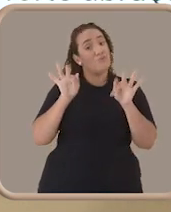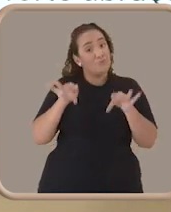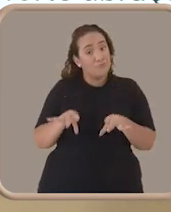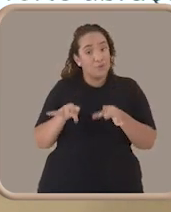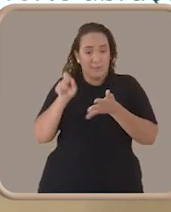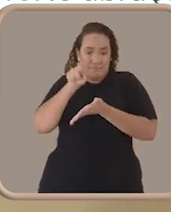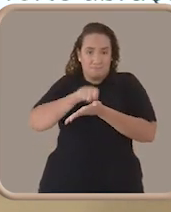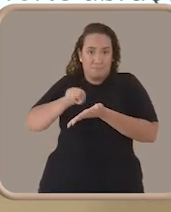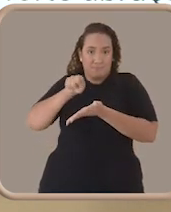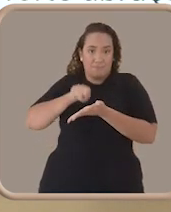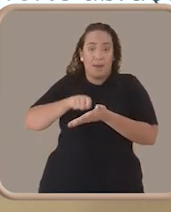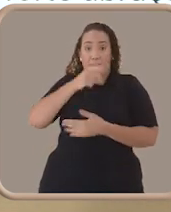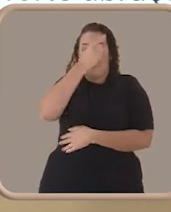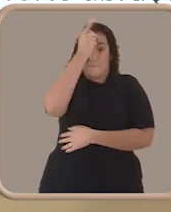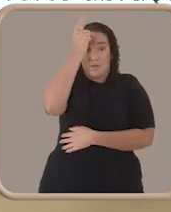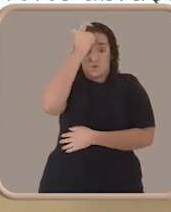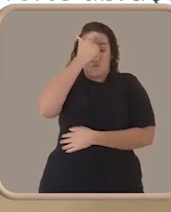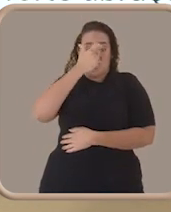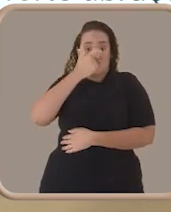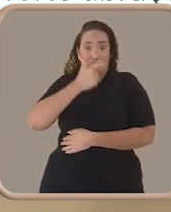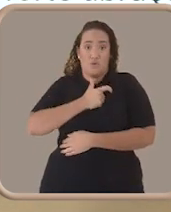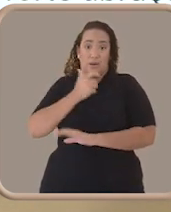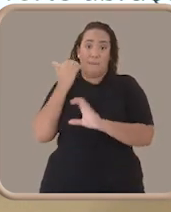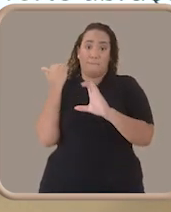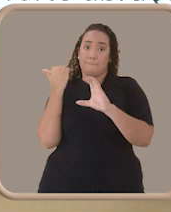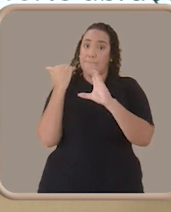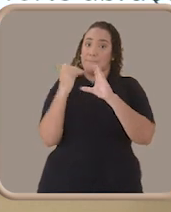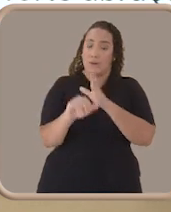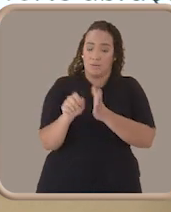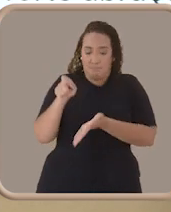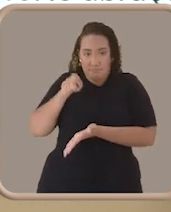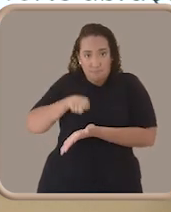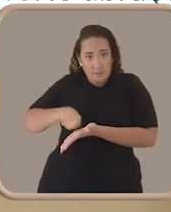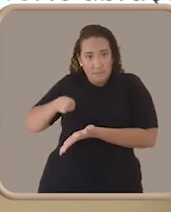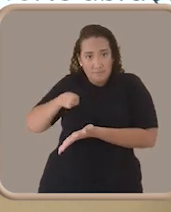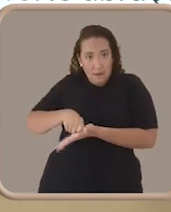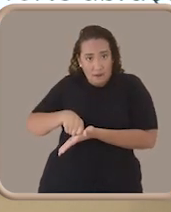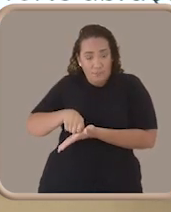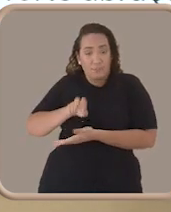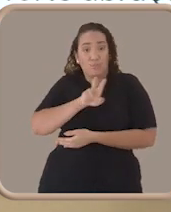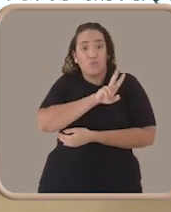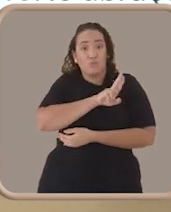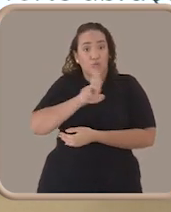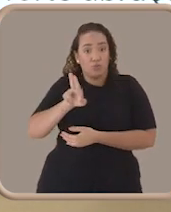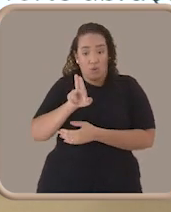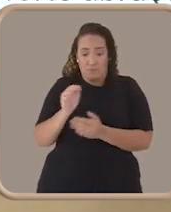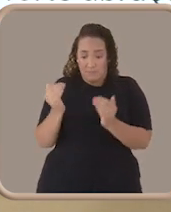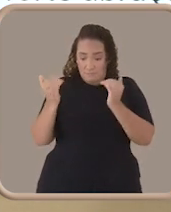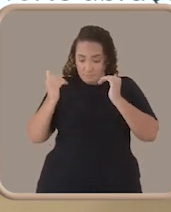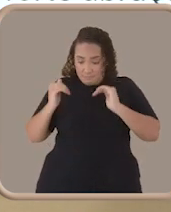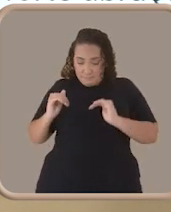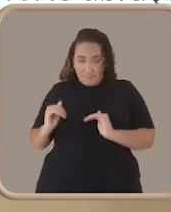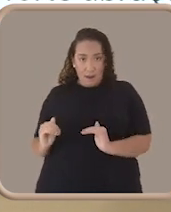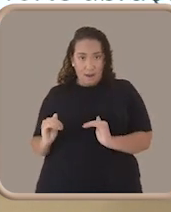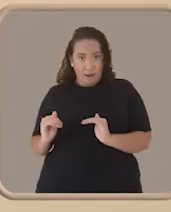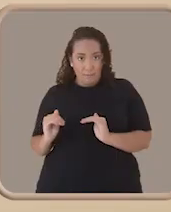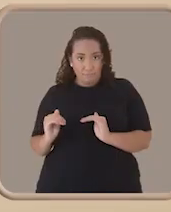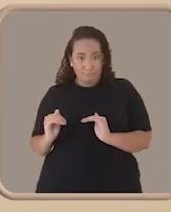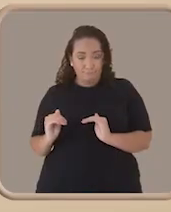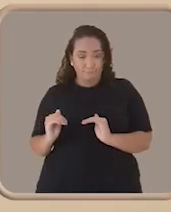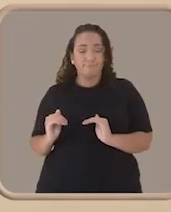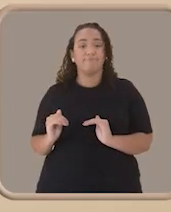o remetente, quem está enviando a carta. A pessoa escreve seu nome embaixo da saudação.